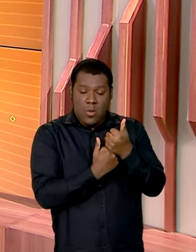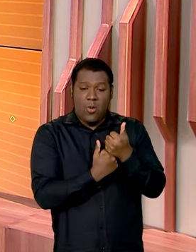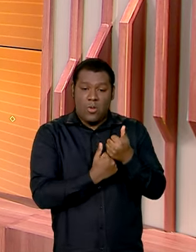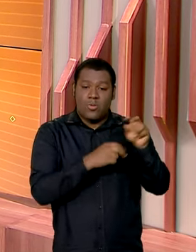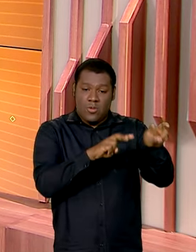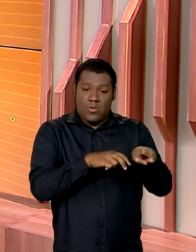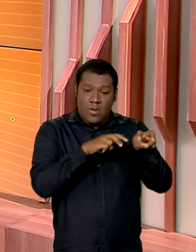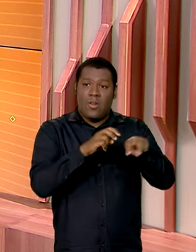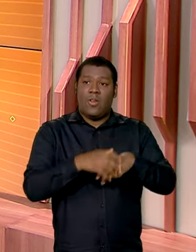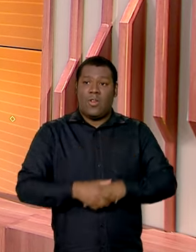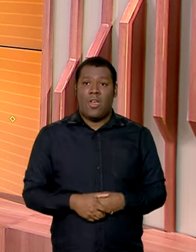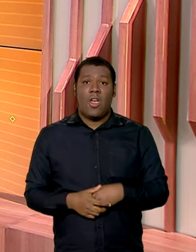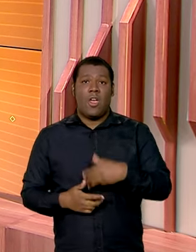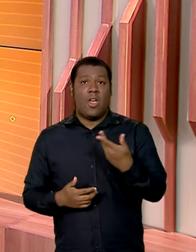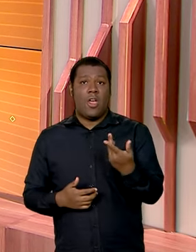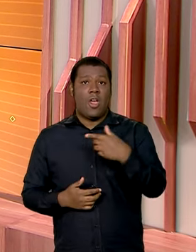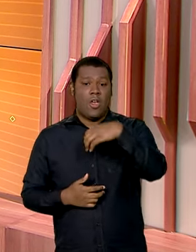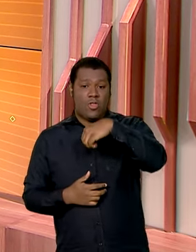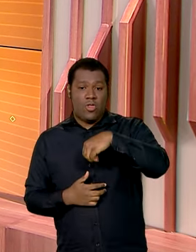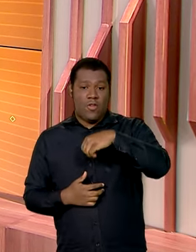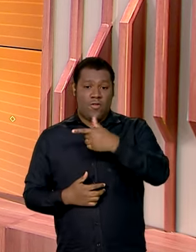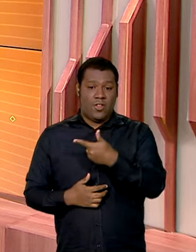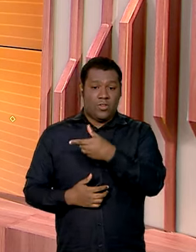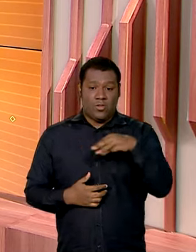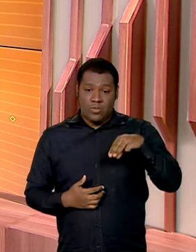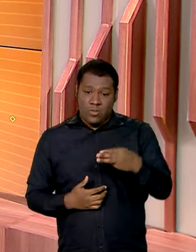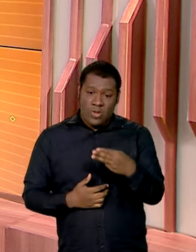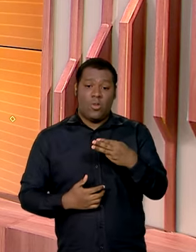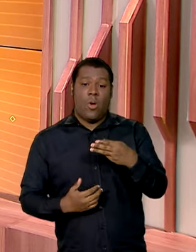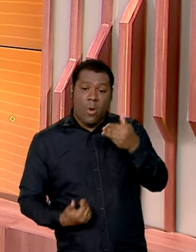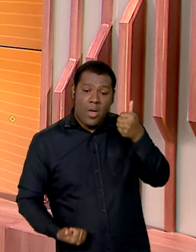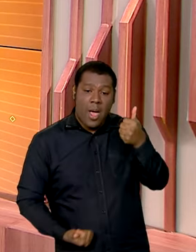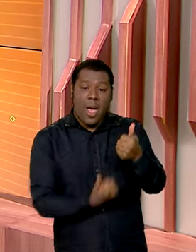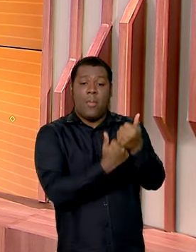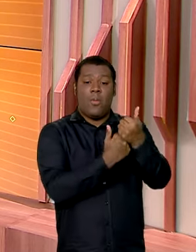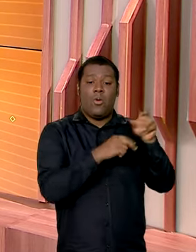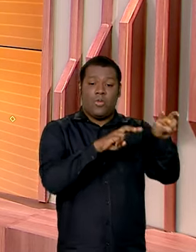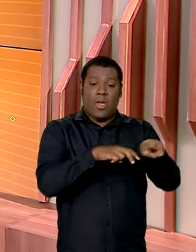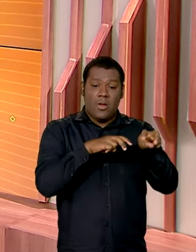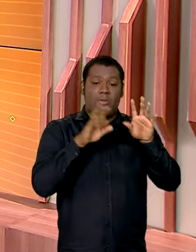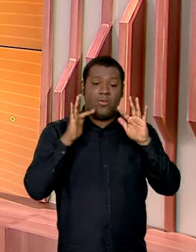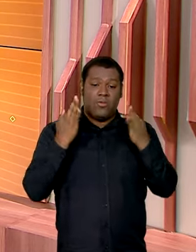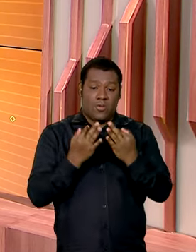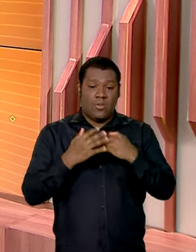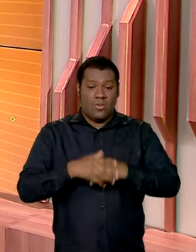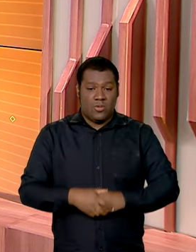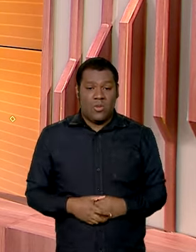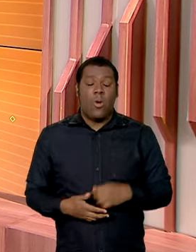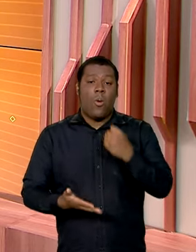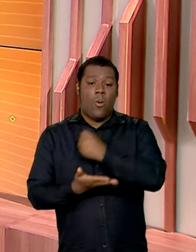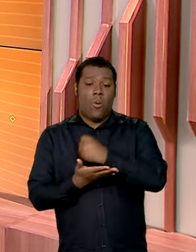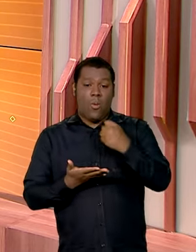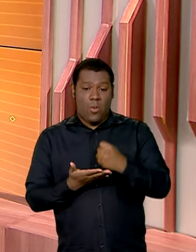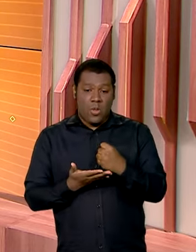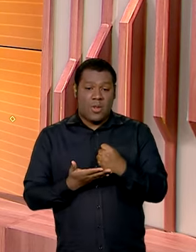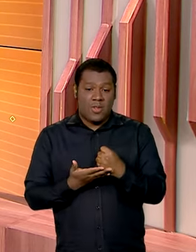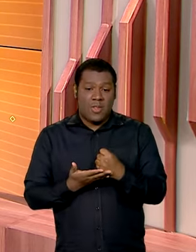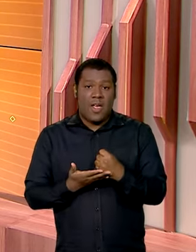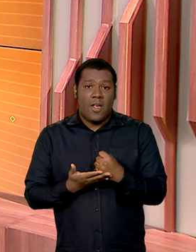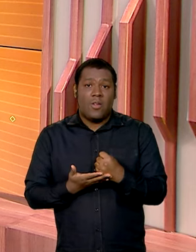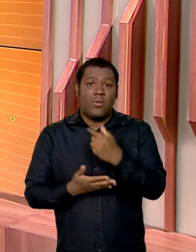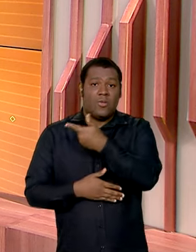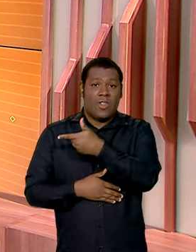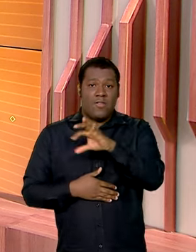R$ 92 milhões concedidos somente este ano. No apoio à agricultura familiar, 20 novos contratos do Pronaf